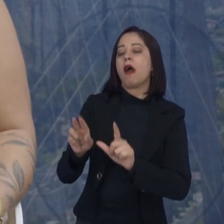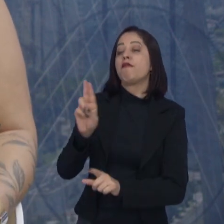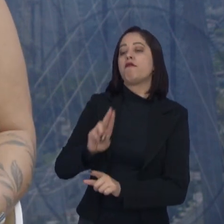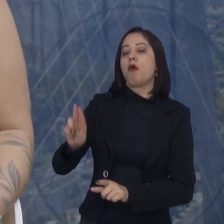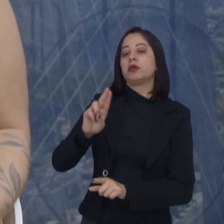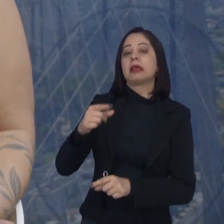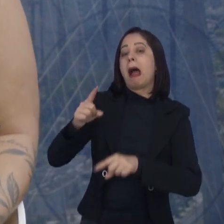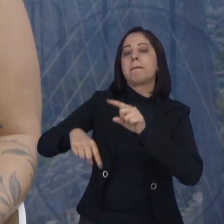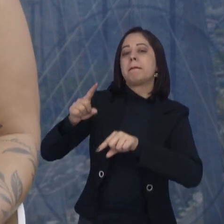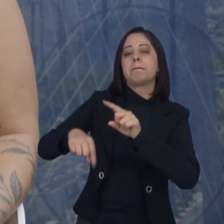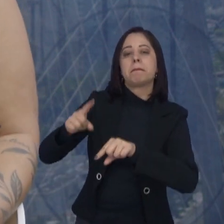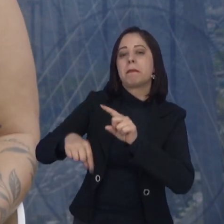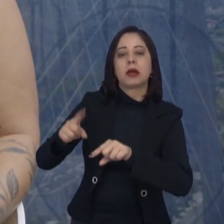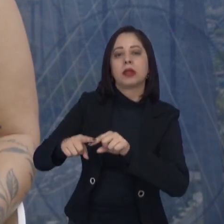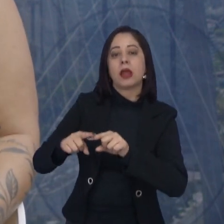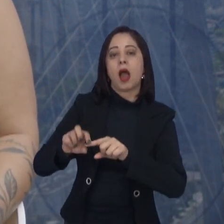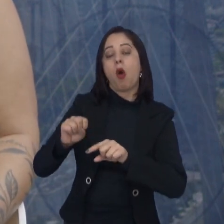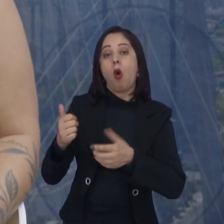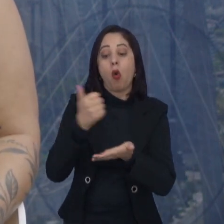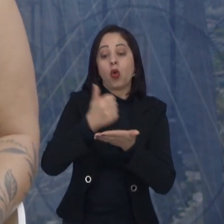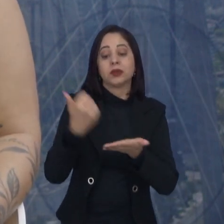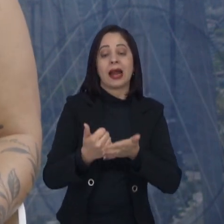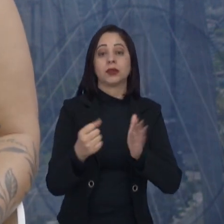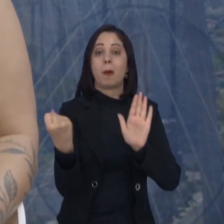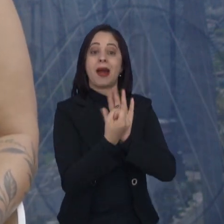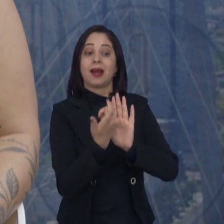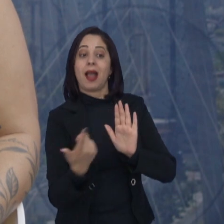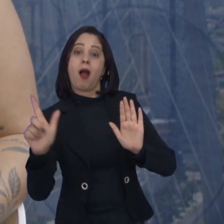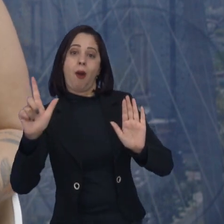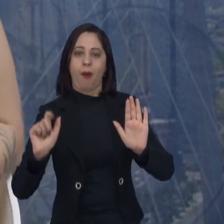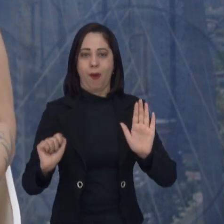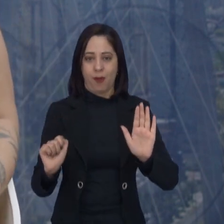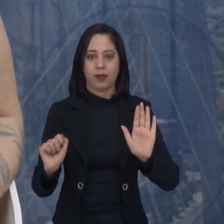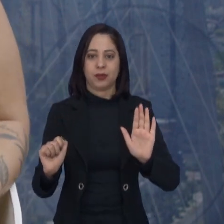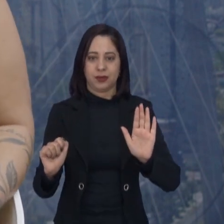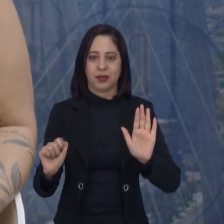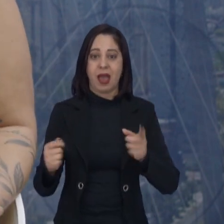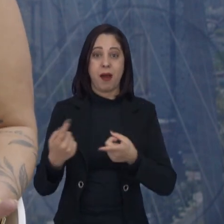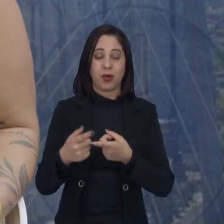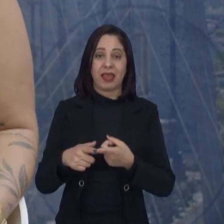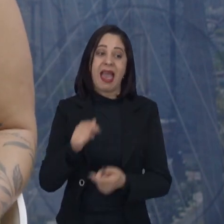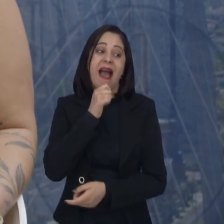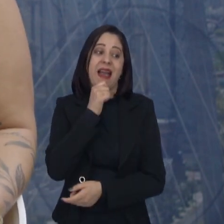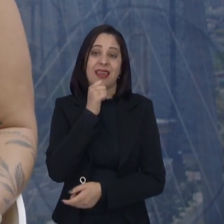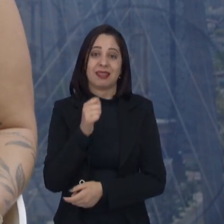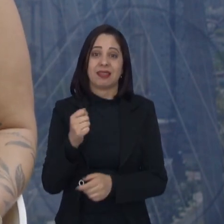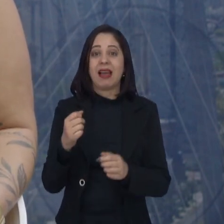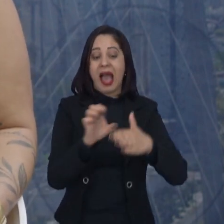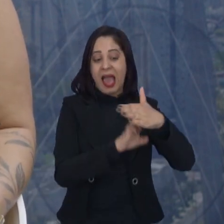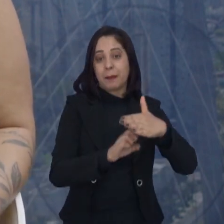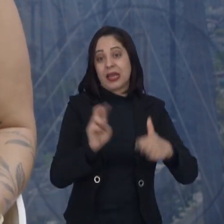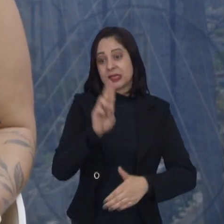ela está com parceria com uma outra marca, né? Como que ela vai dizer isso, como que ela vai expor, sendo que a marca ainda está usando a imagem dela. A gente também